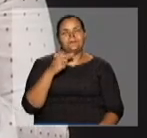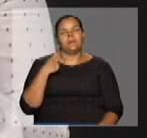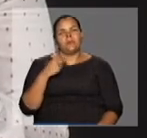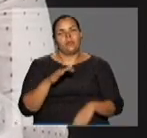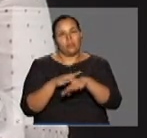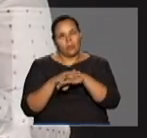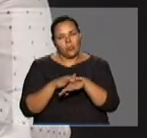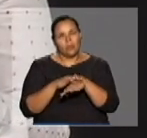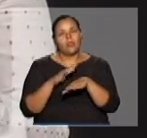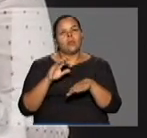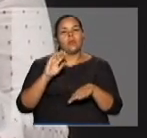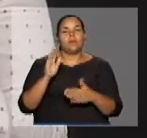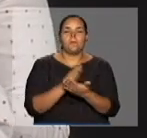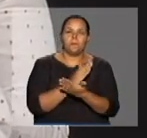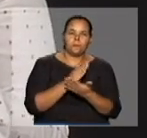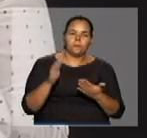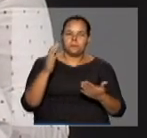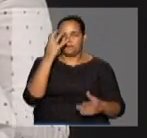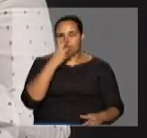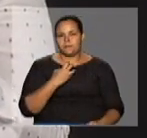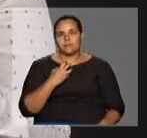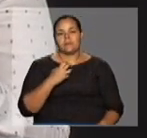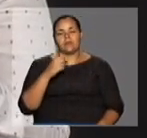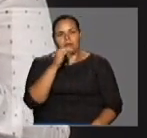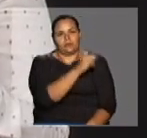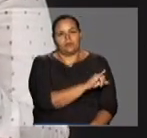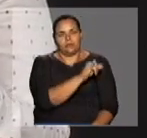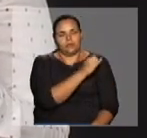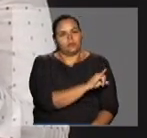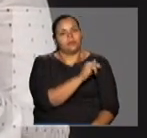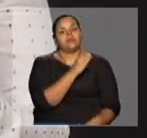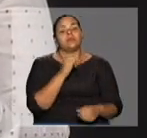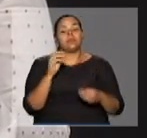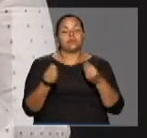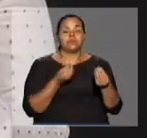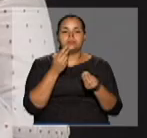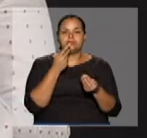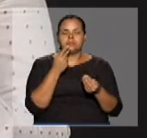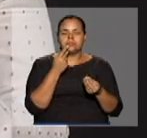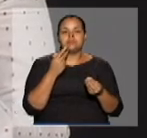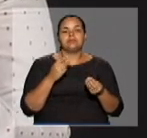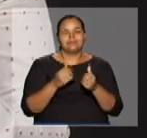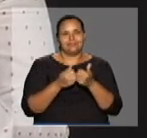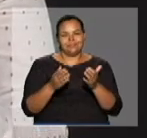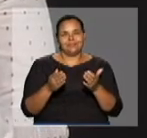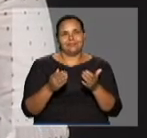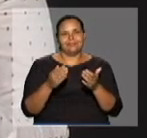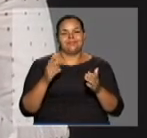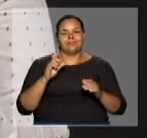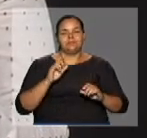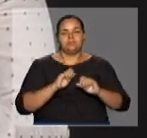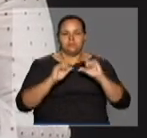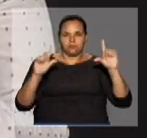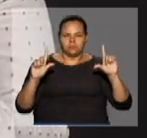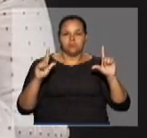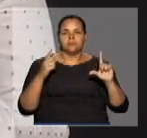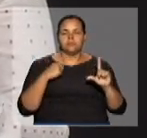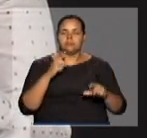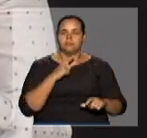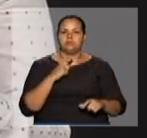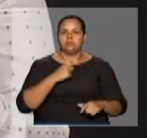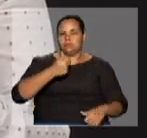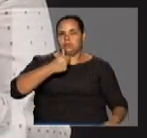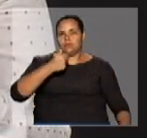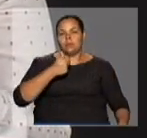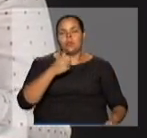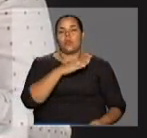da doença, sobre alguns casos mais graves. O Rio de Janeiro, né, como eu disse aqui na abertura do programa, já teve registrada